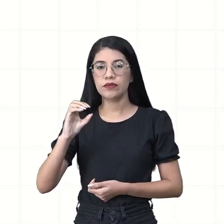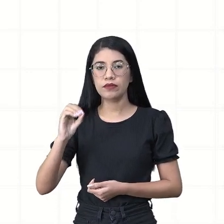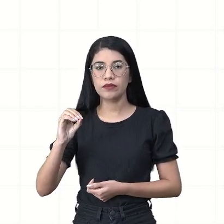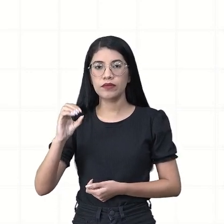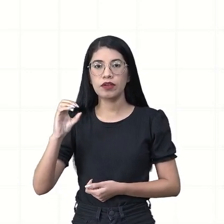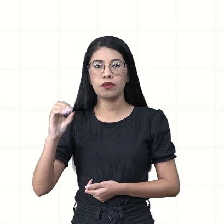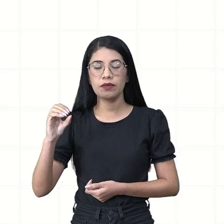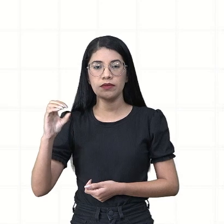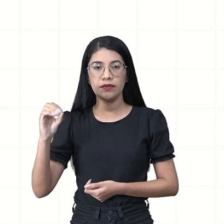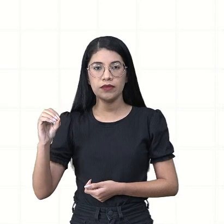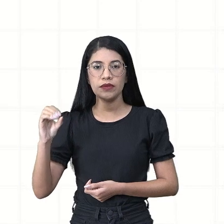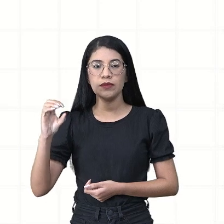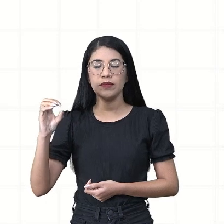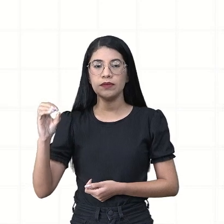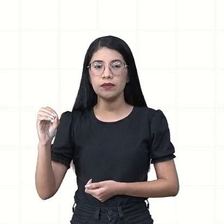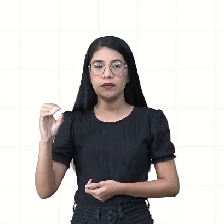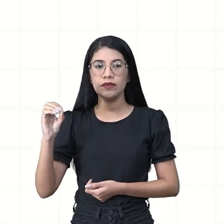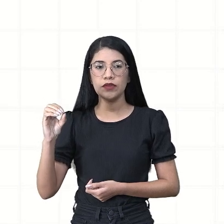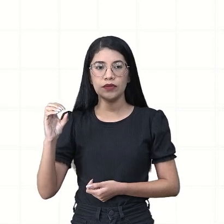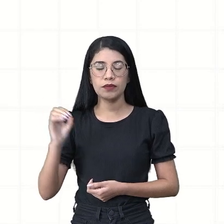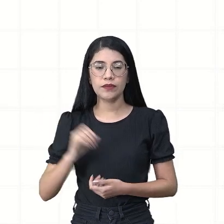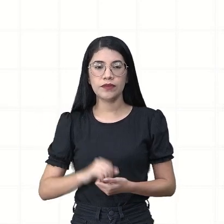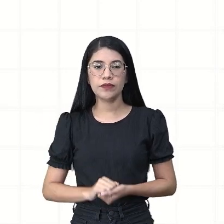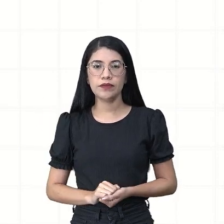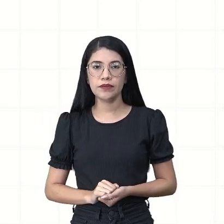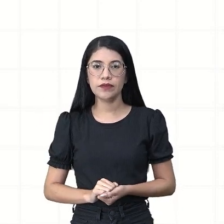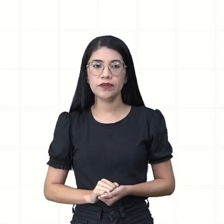ser exatamente